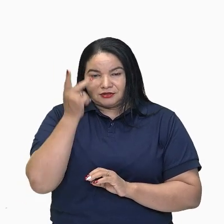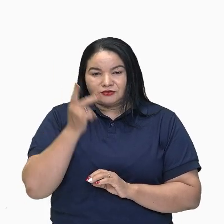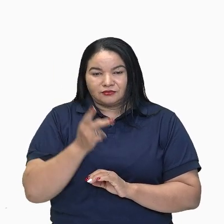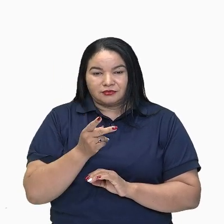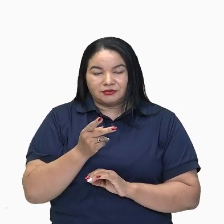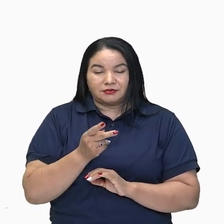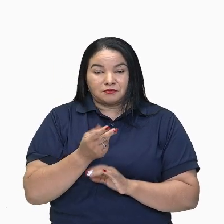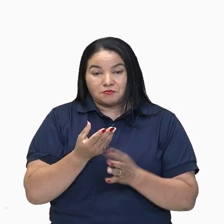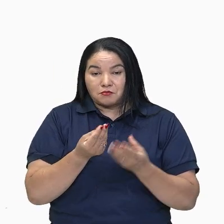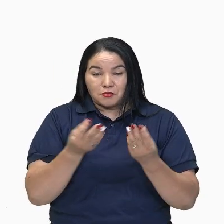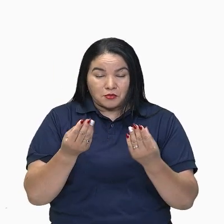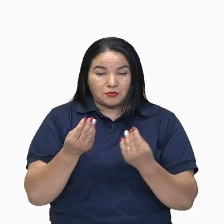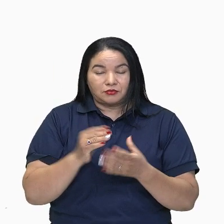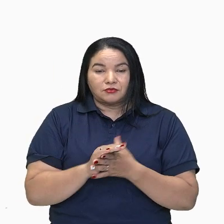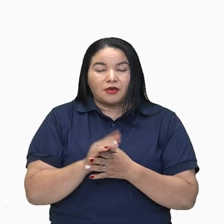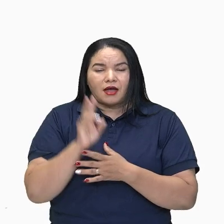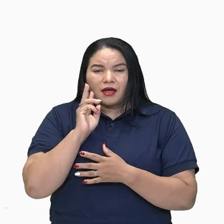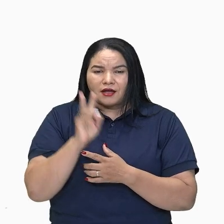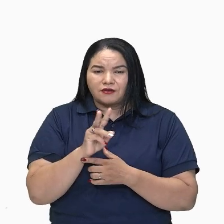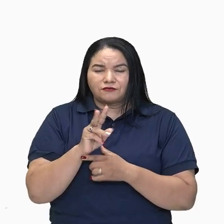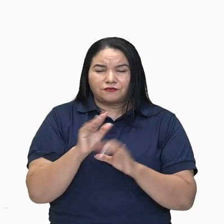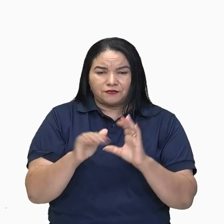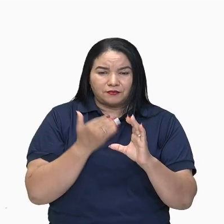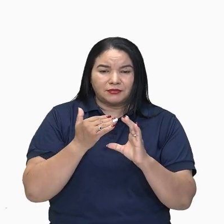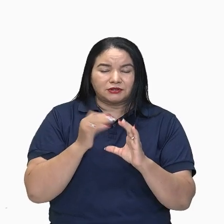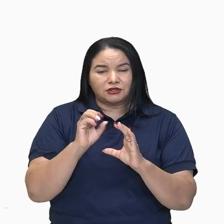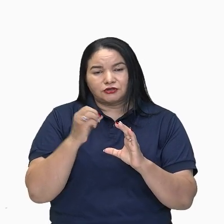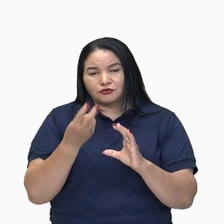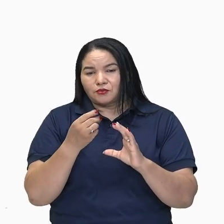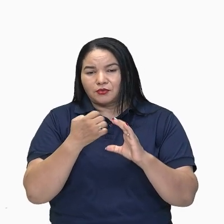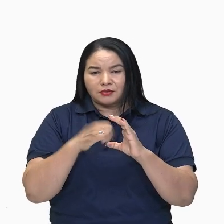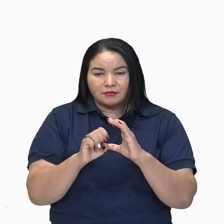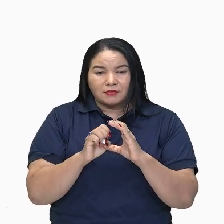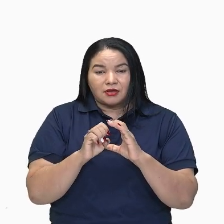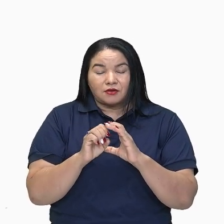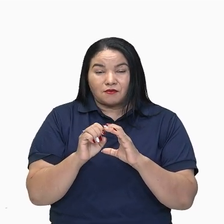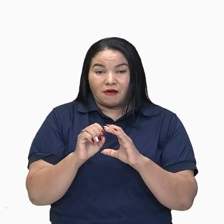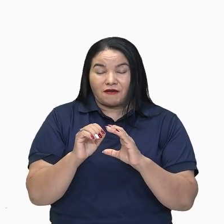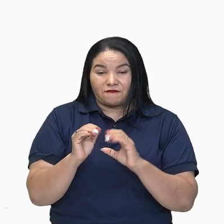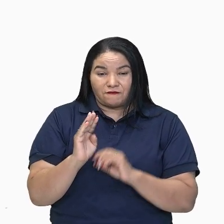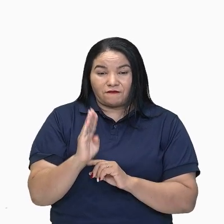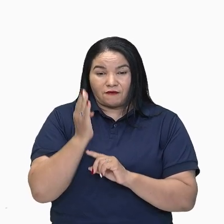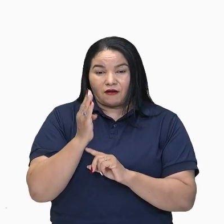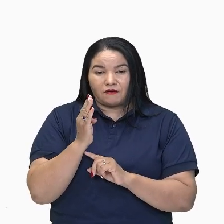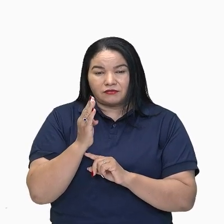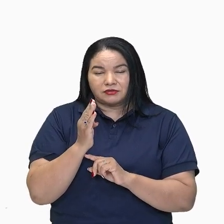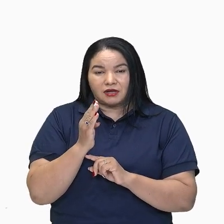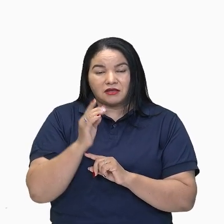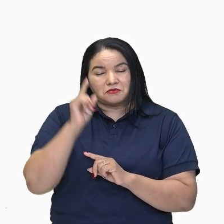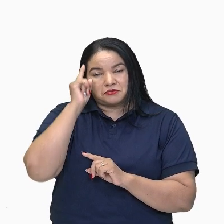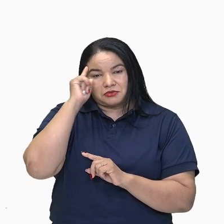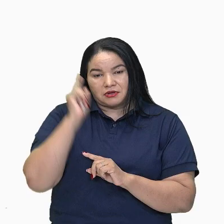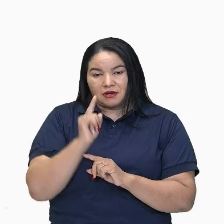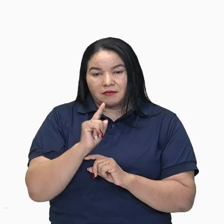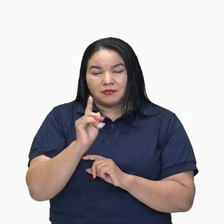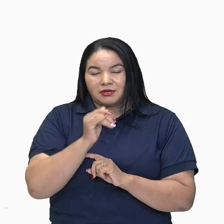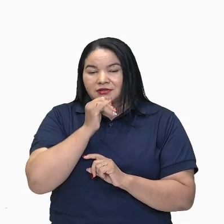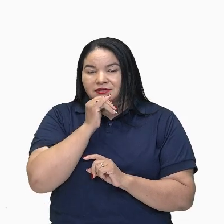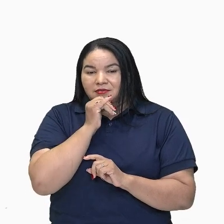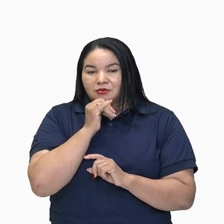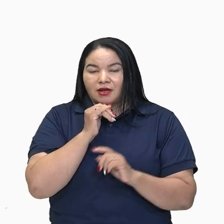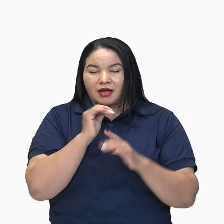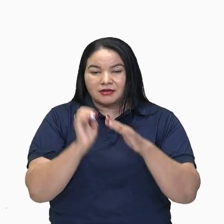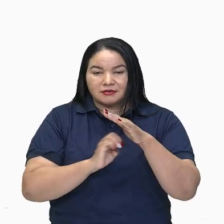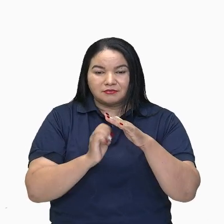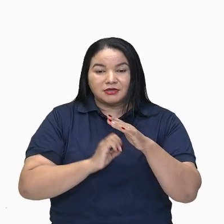identificar e-mails ou mensagens de texto falsas que se passam por bancos, empresas de entrega